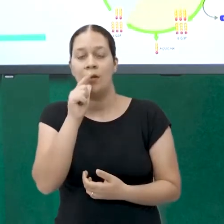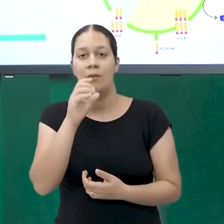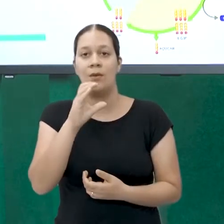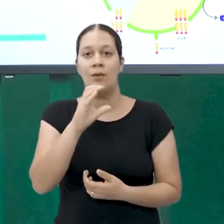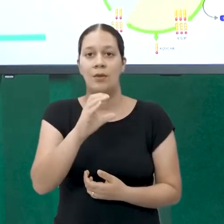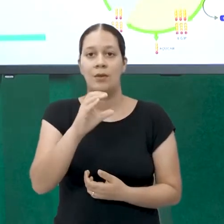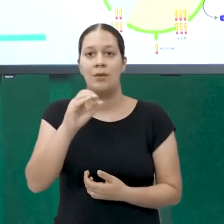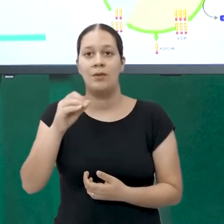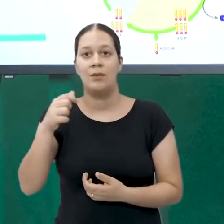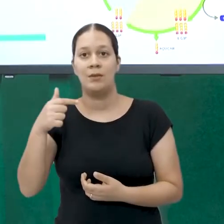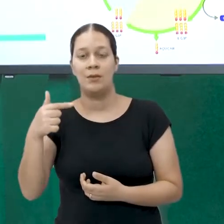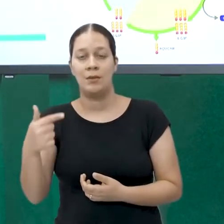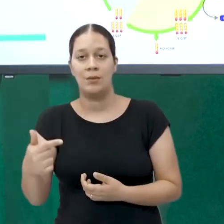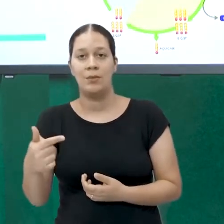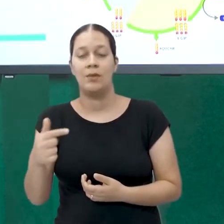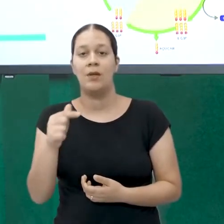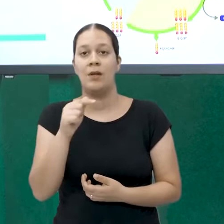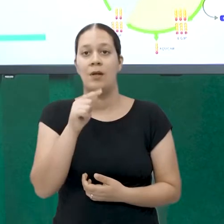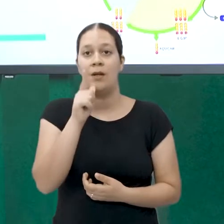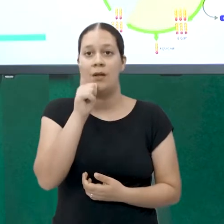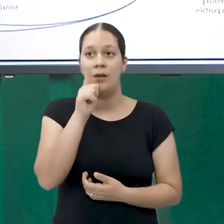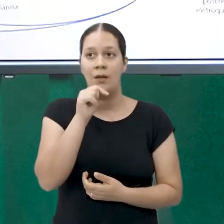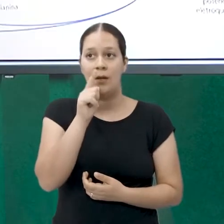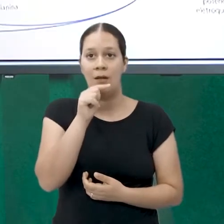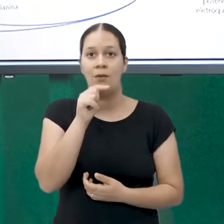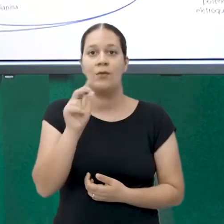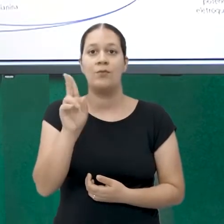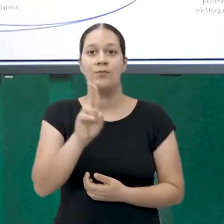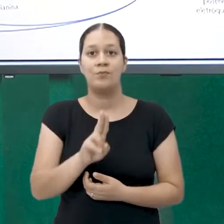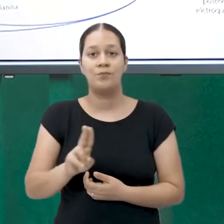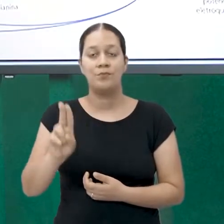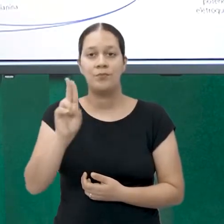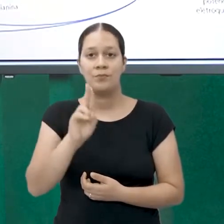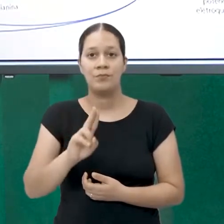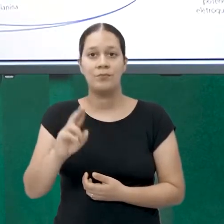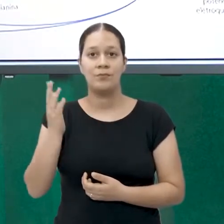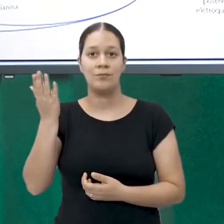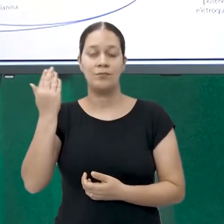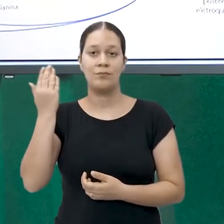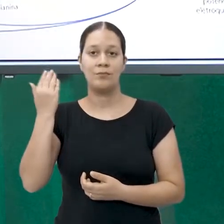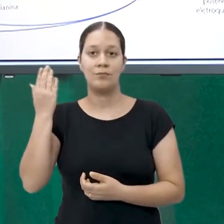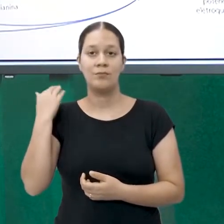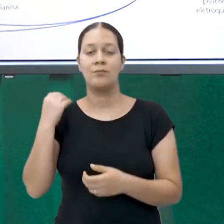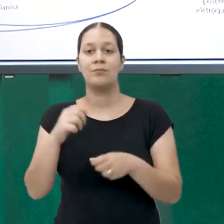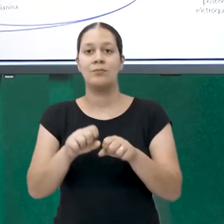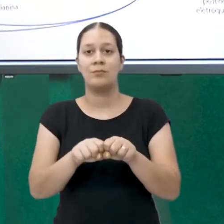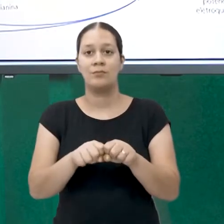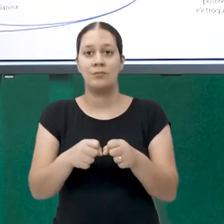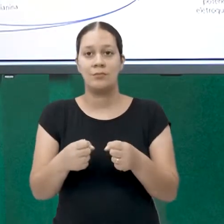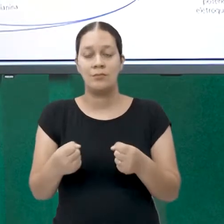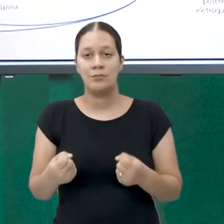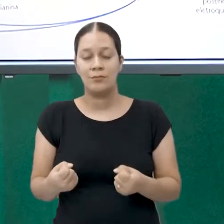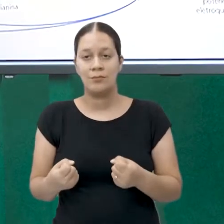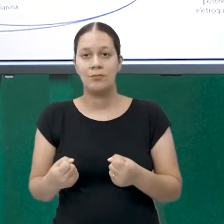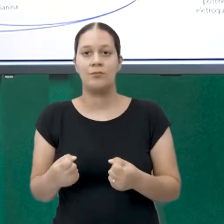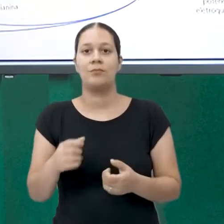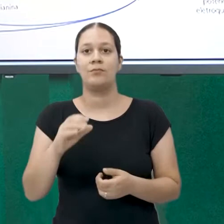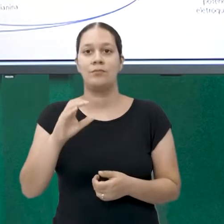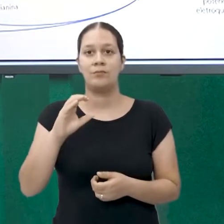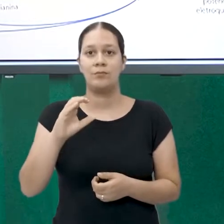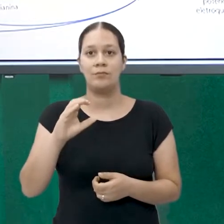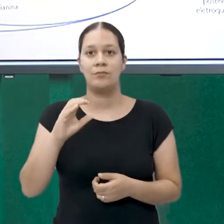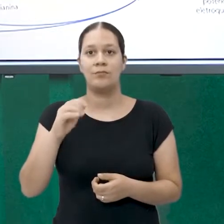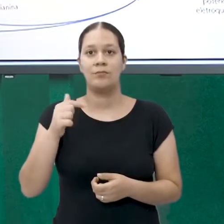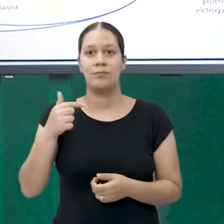ter água e gás carbônico? Beleza. A água foi usada aqui, ó. Na quebra da água sai